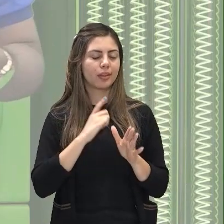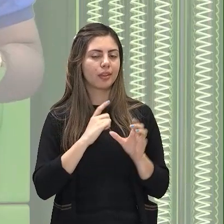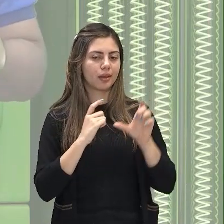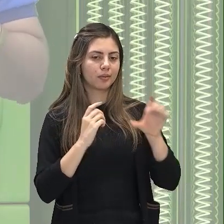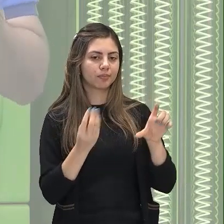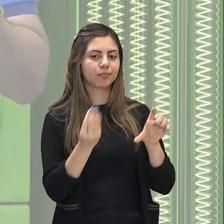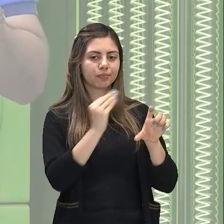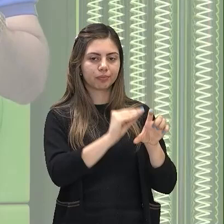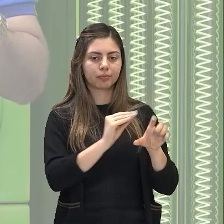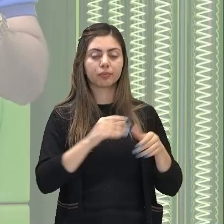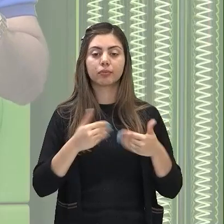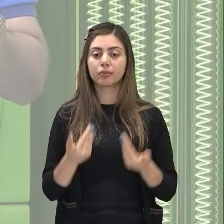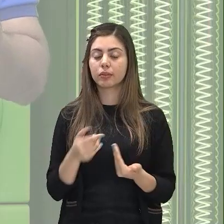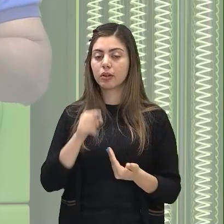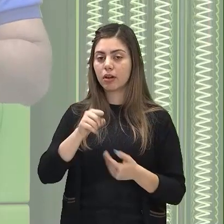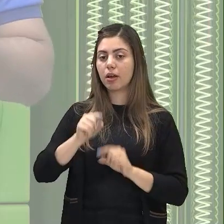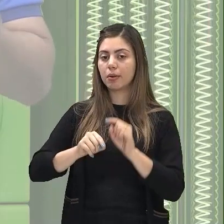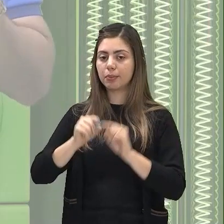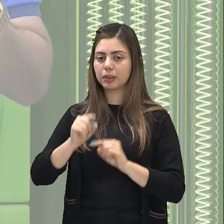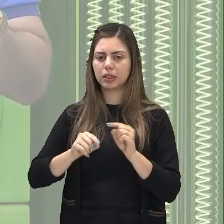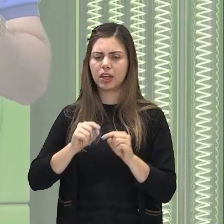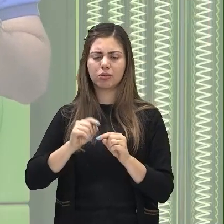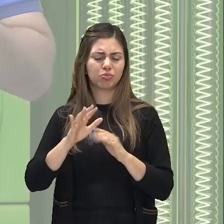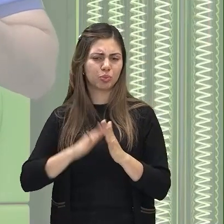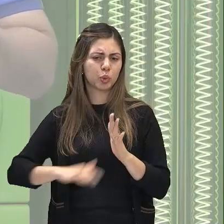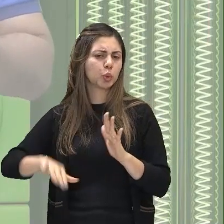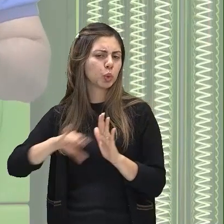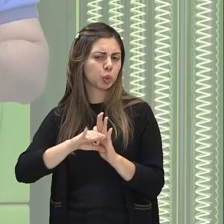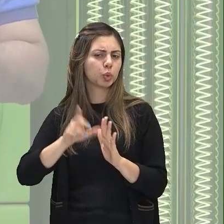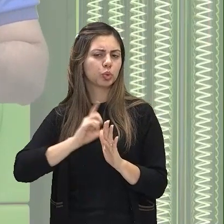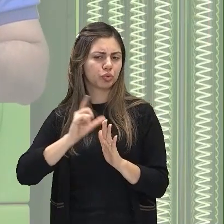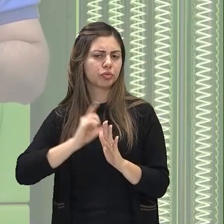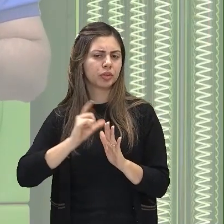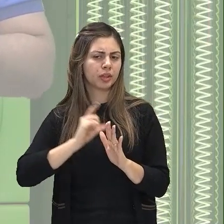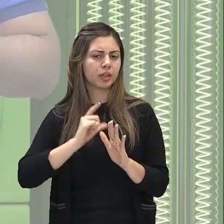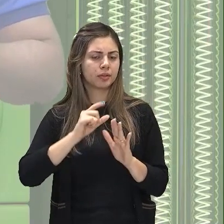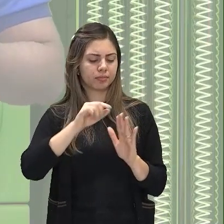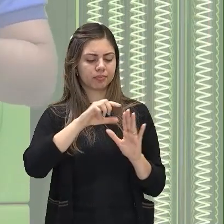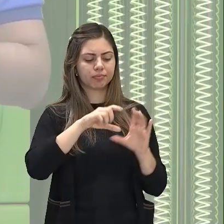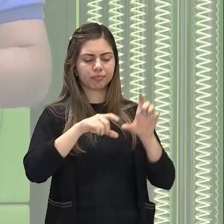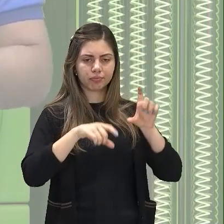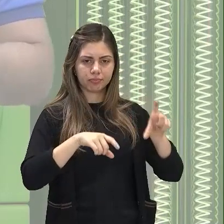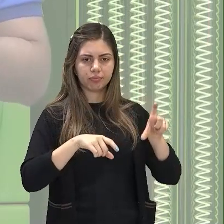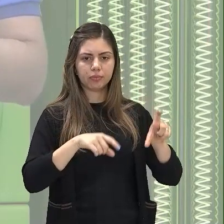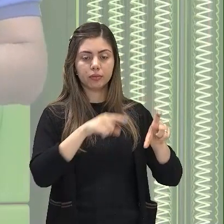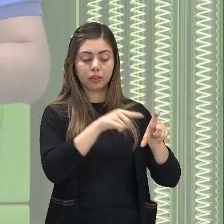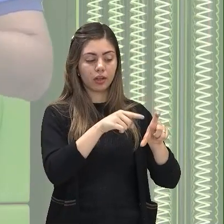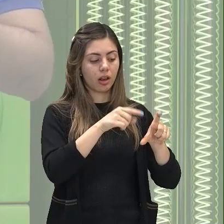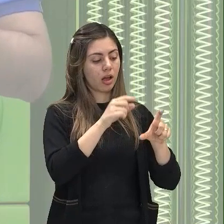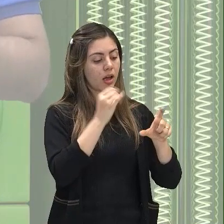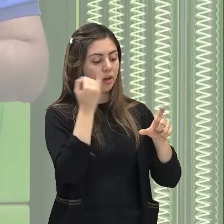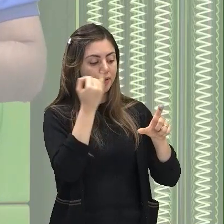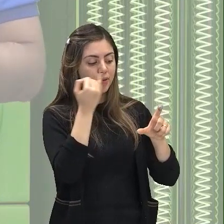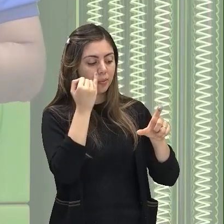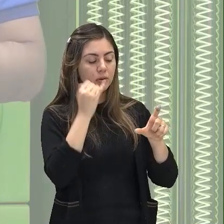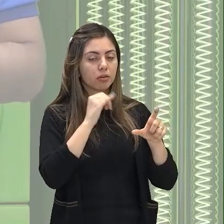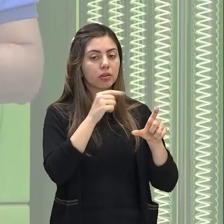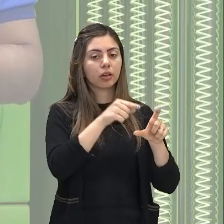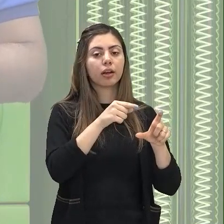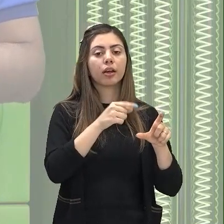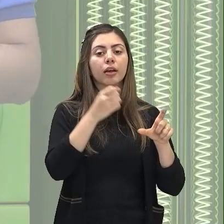esses equipamentos eles possuem essa etiqueta, né, esse selo que é do Inmetro, para avisar ali os consumidores